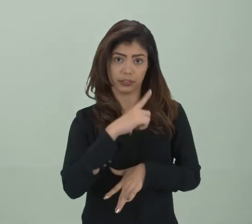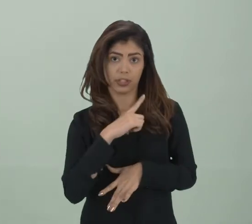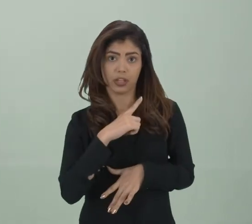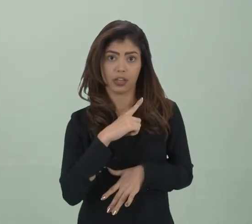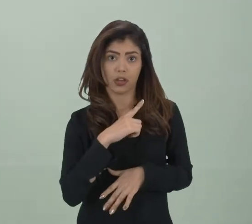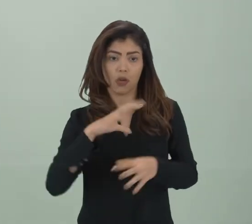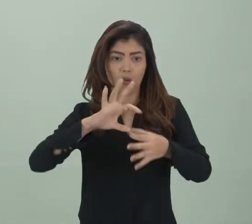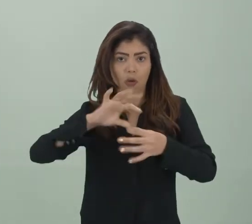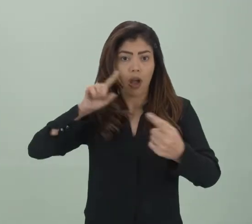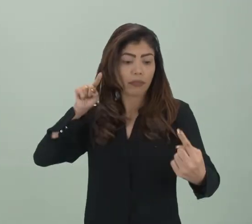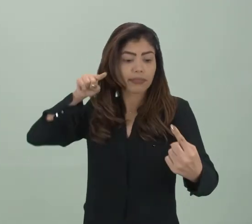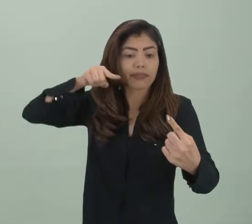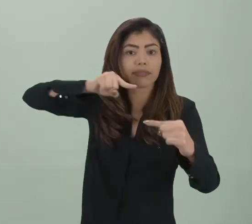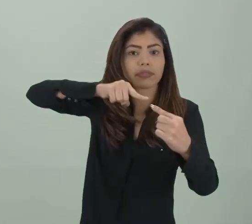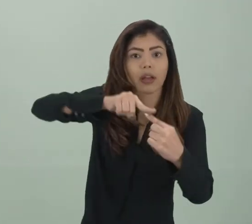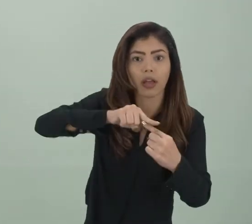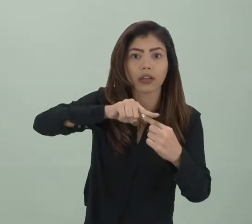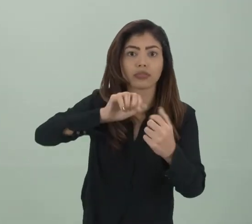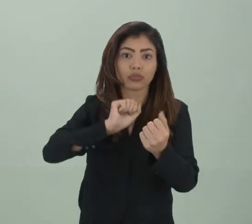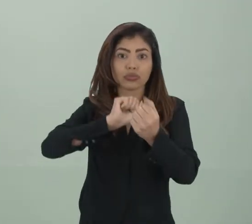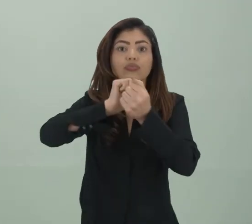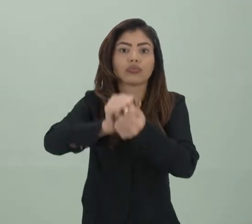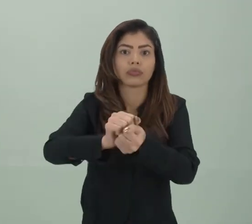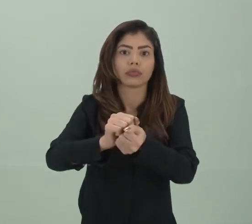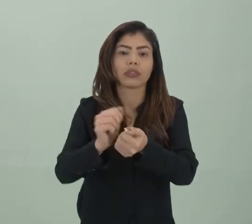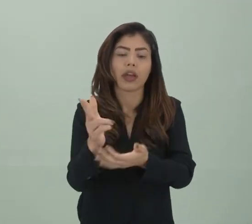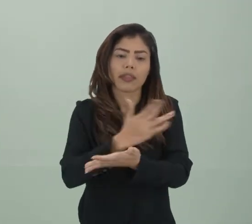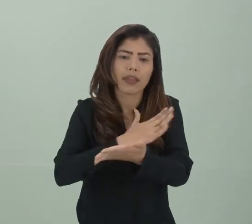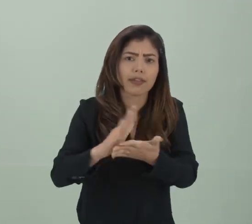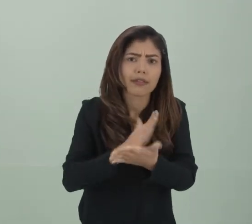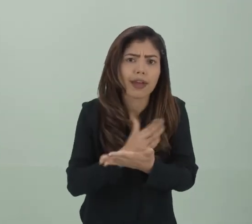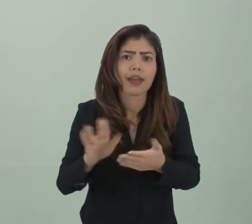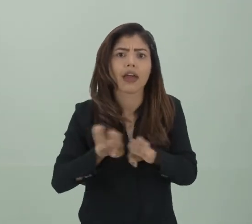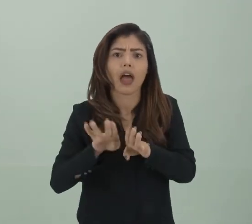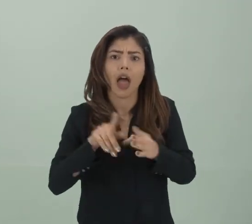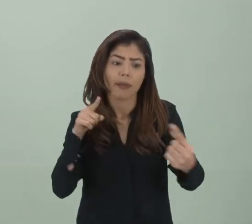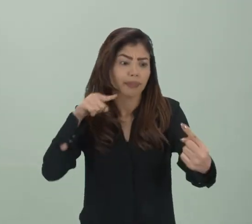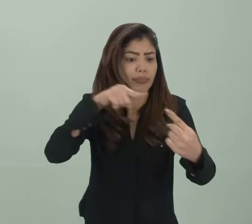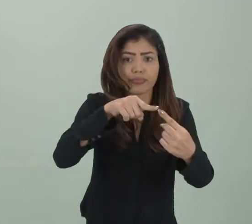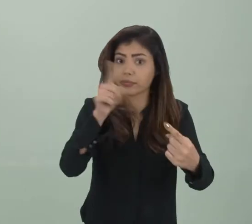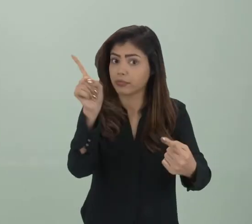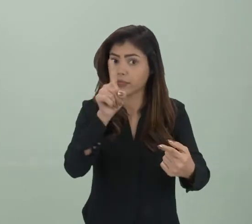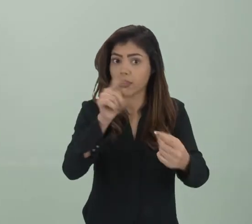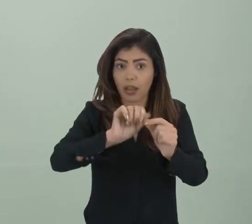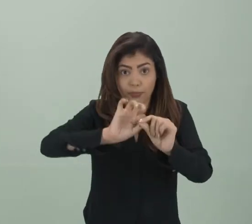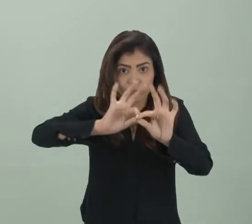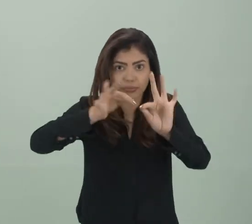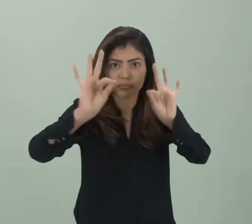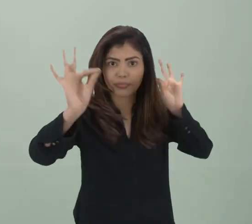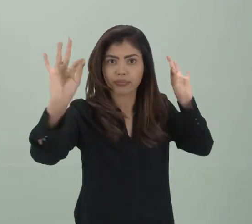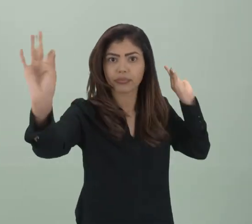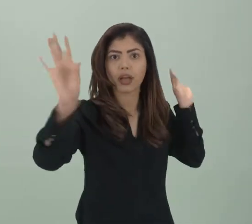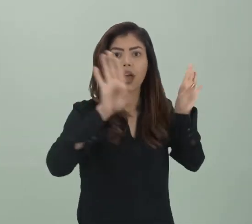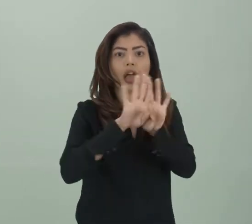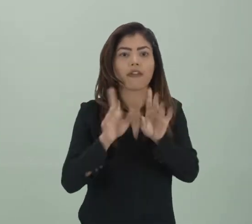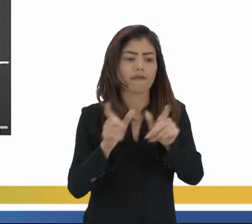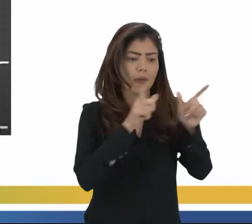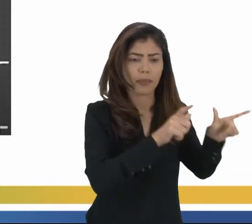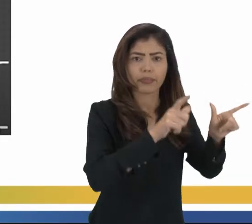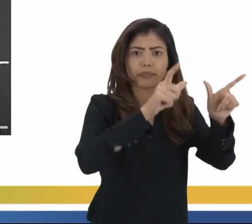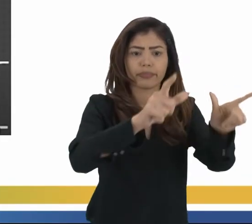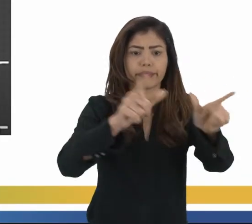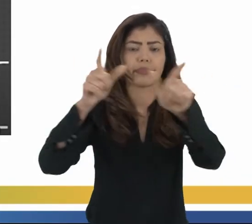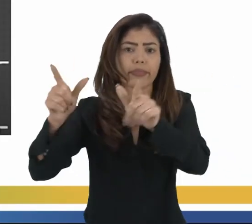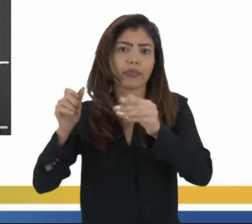uma corrente dessas variações, que elas não se limitam, elas se estendem, elas vêm de um lugar e vão